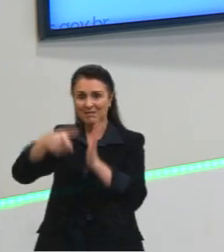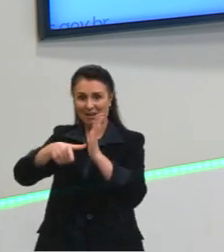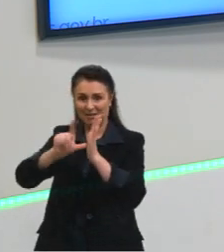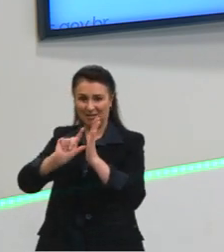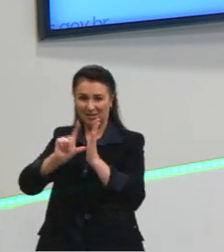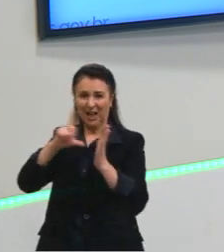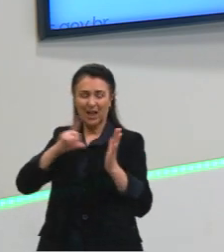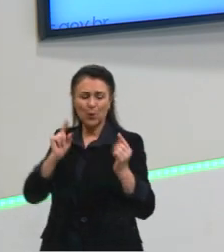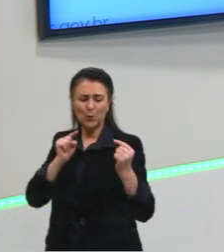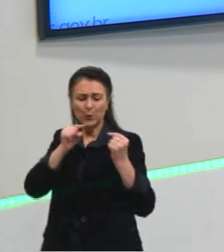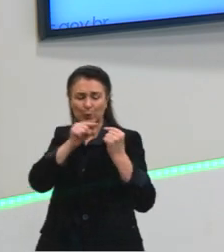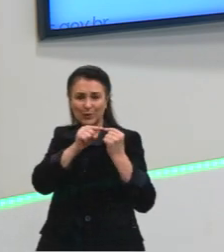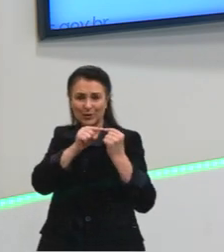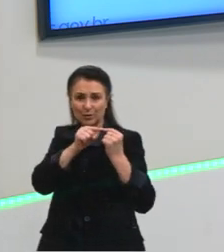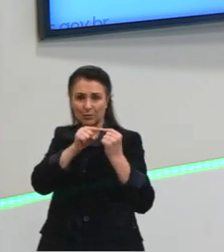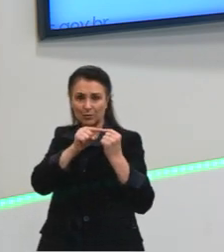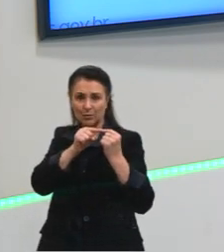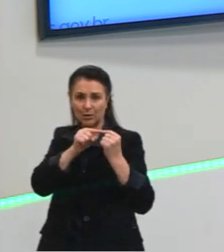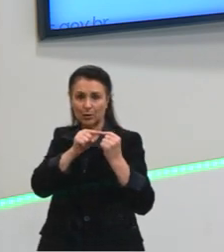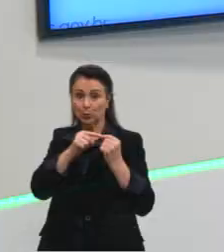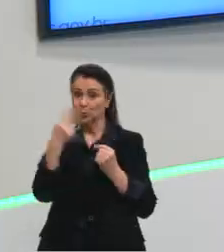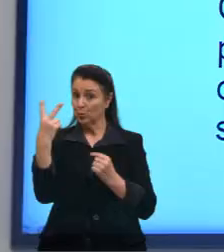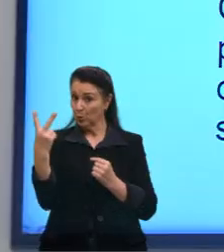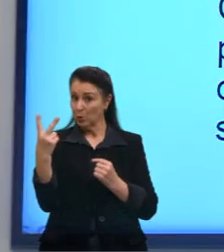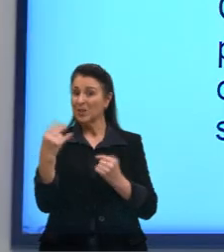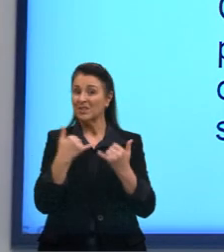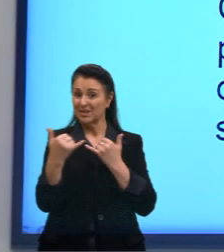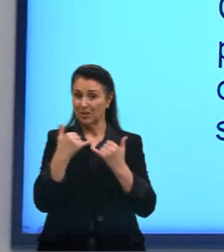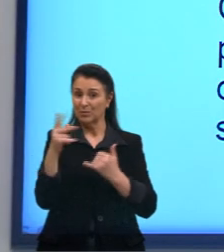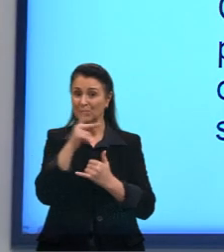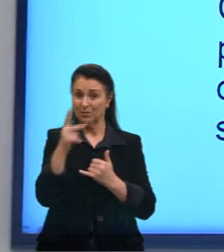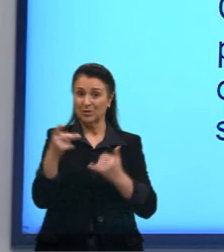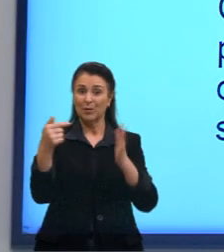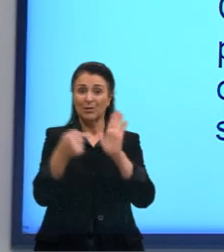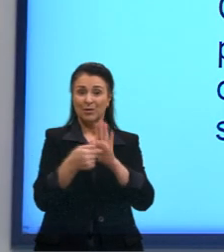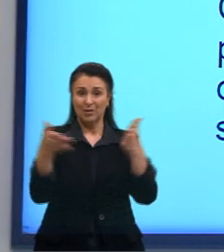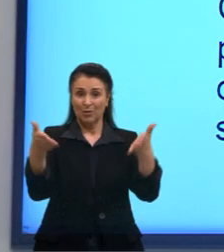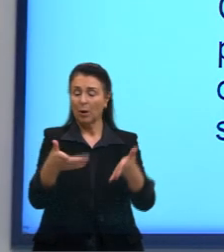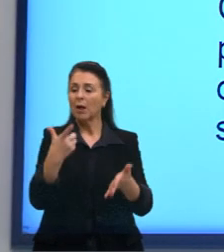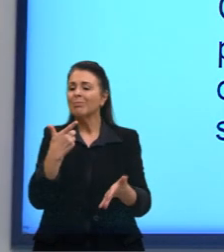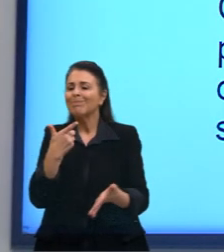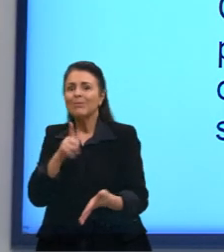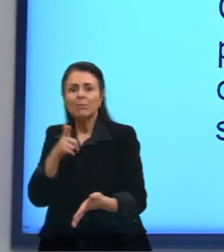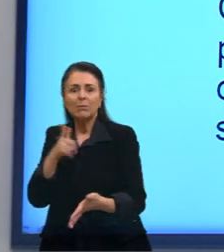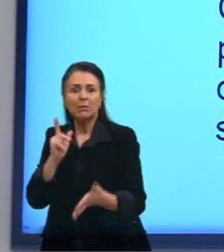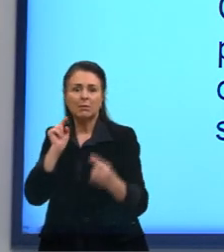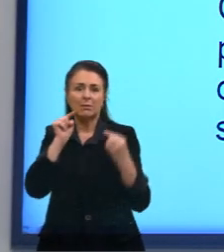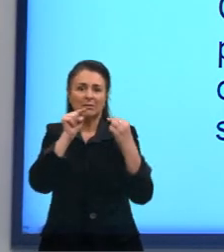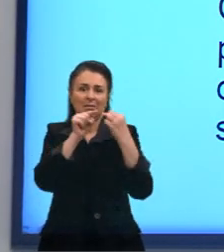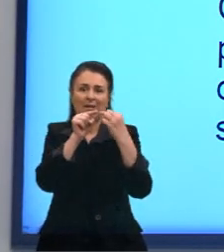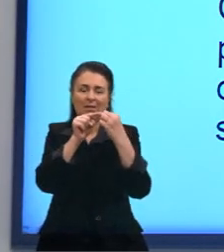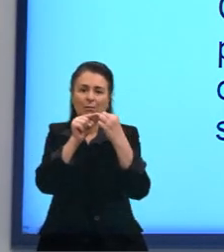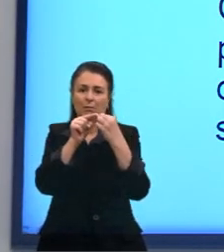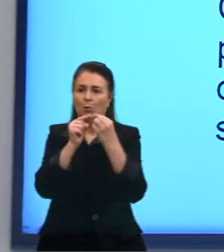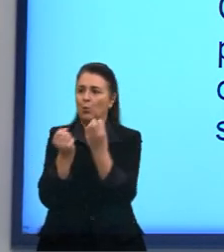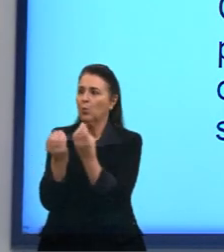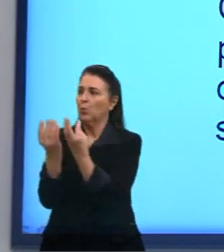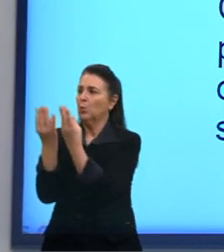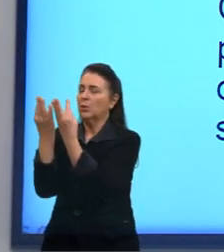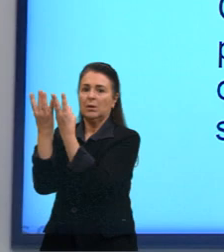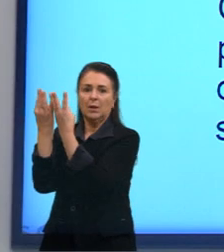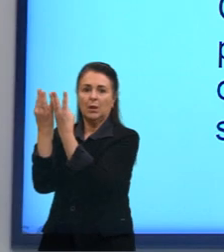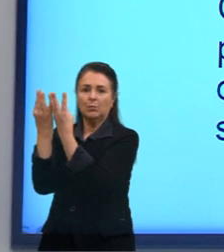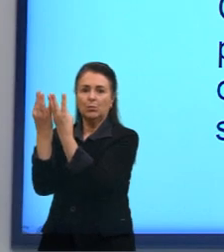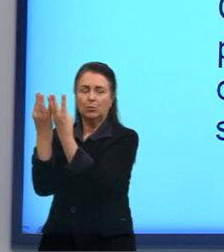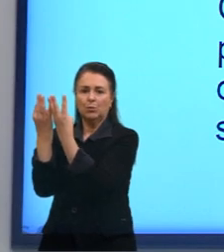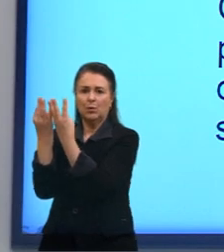um objetivo aqui nesses dois exemplos que eu trouxe não ela não tem um objetivo tanto no caso do incêndio quanto no